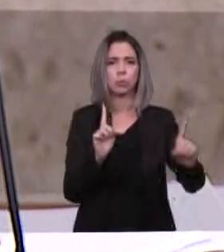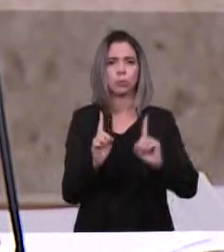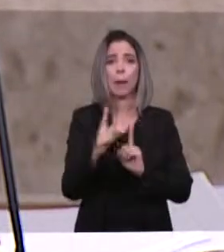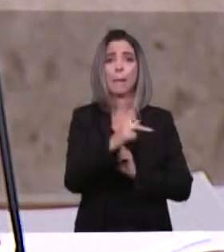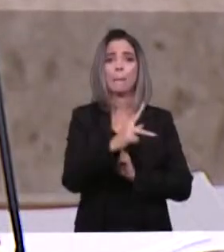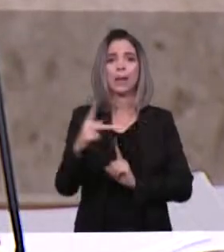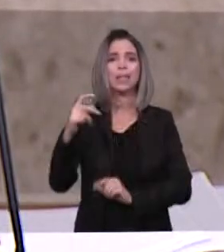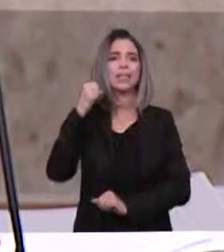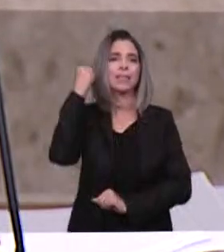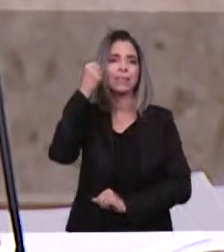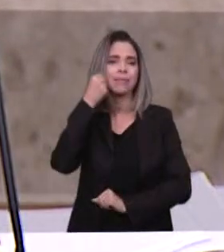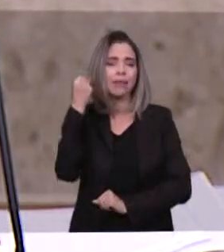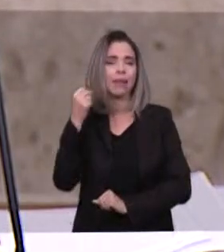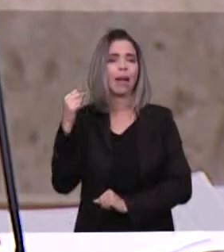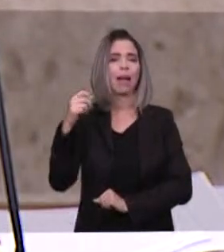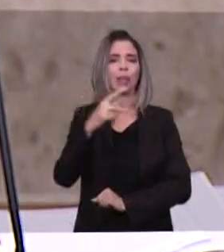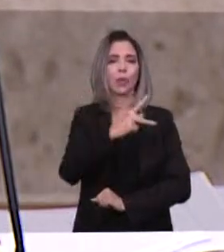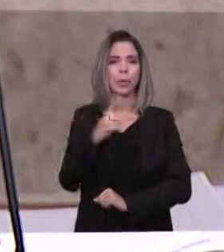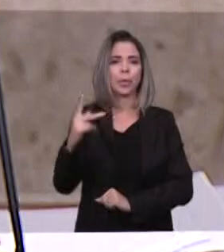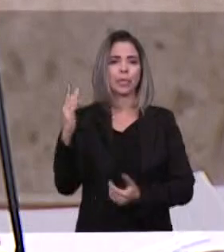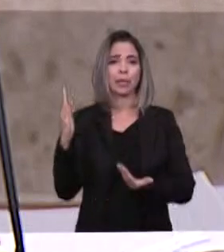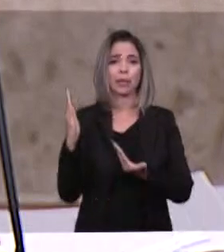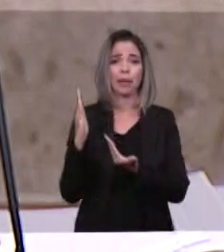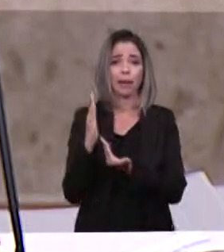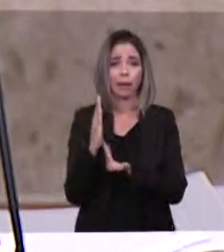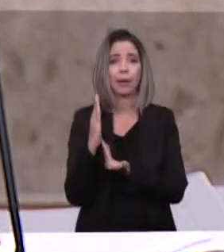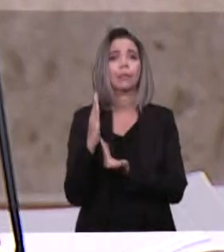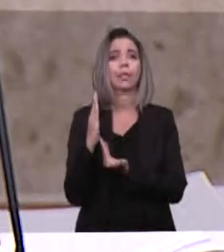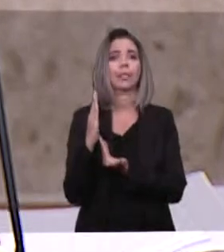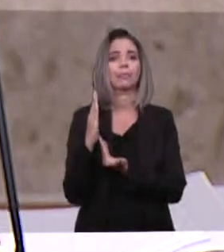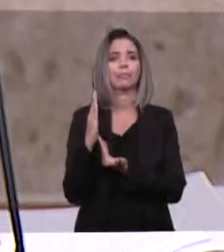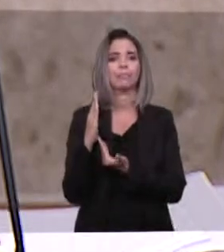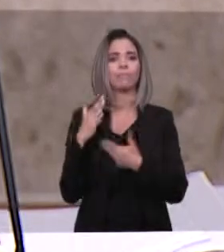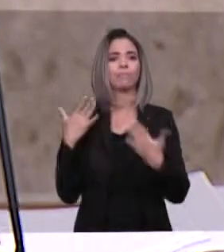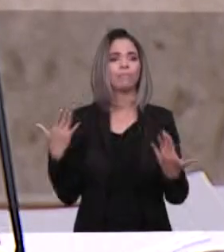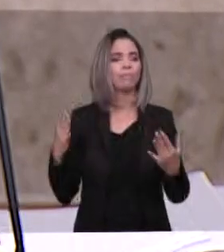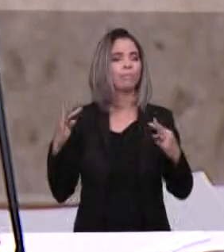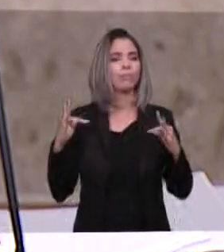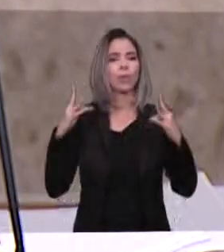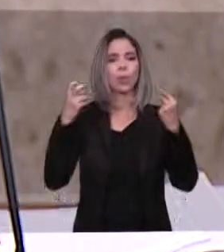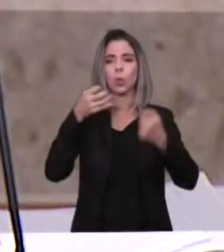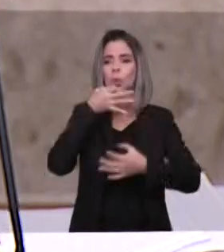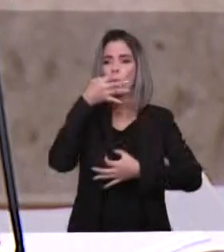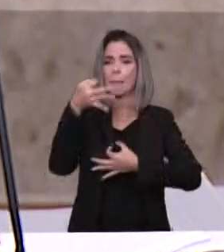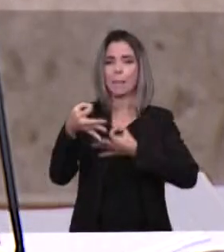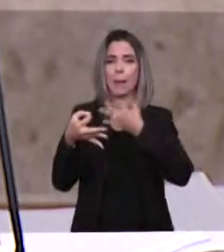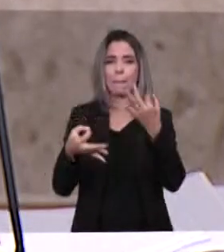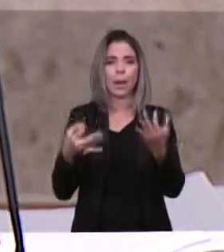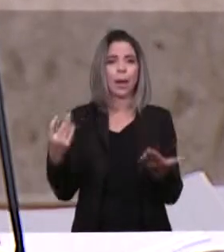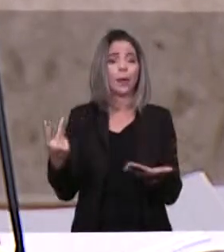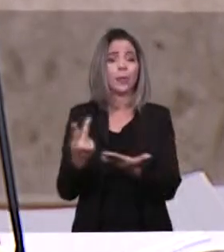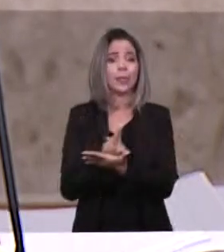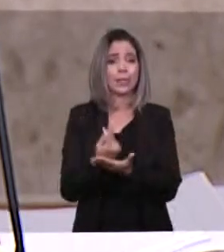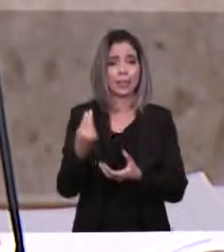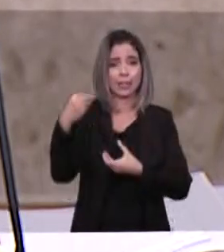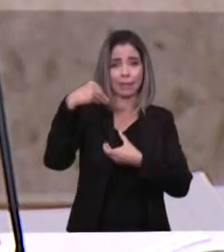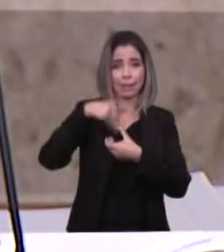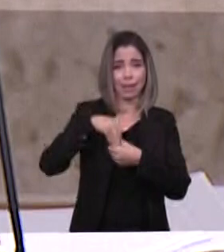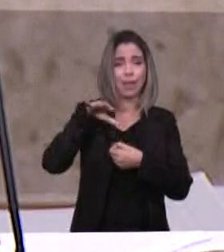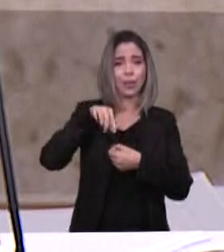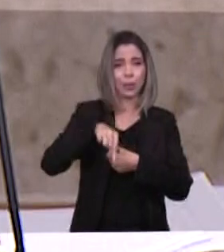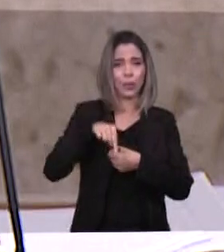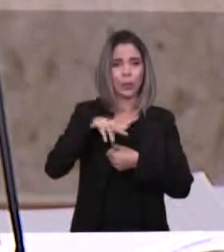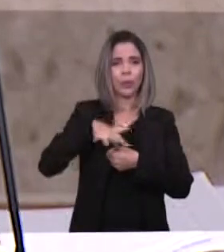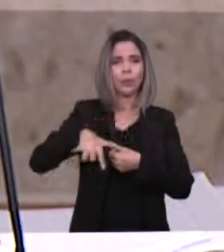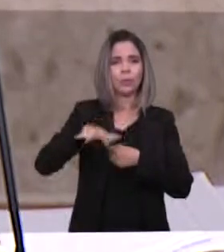Senado, presidente da Câmara. E, então, as manifestações ocorridas, nós